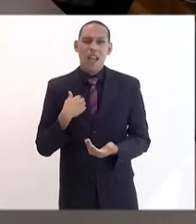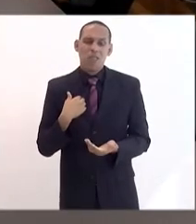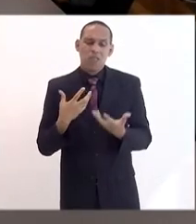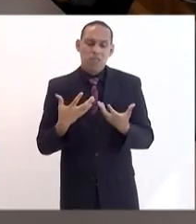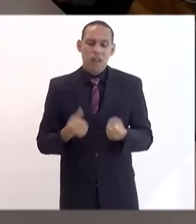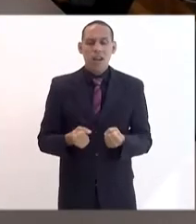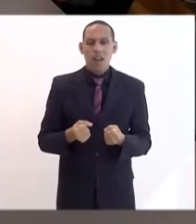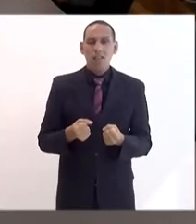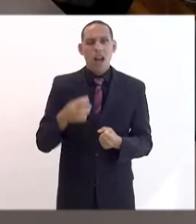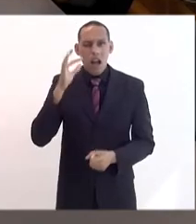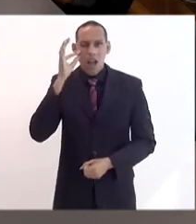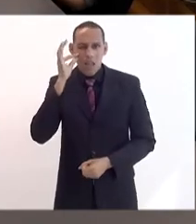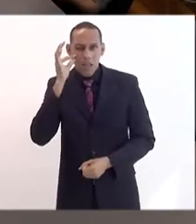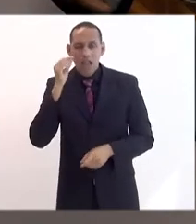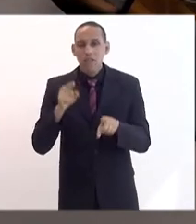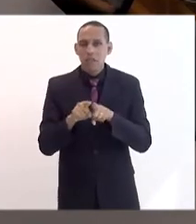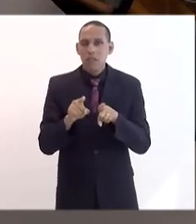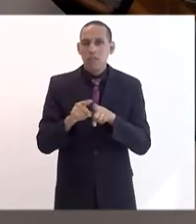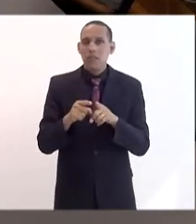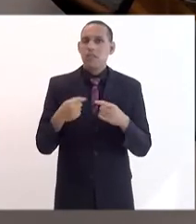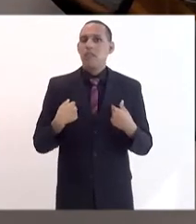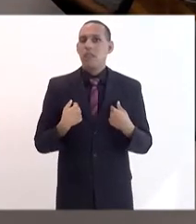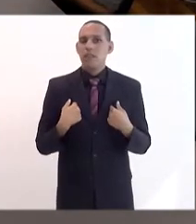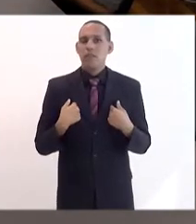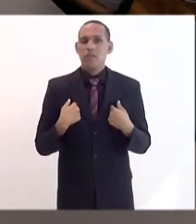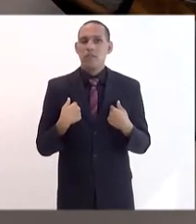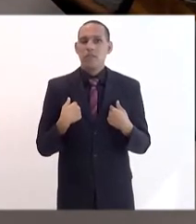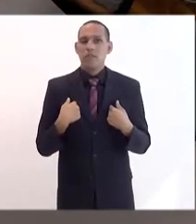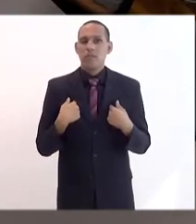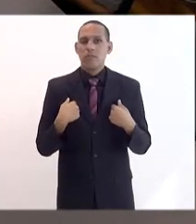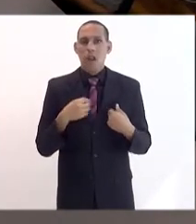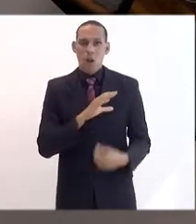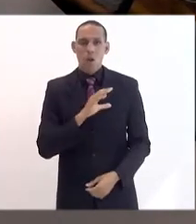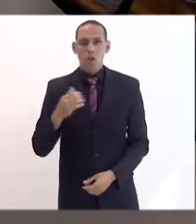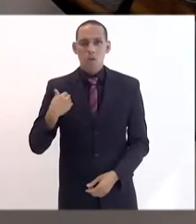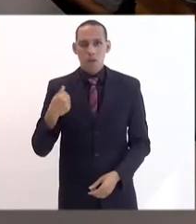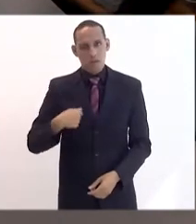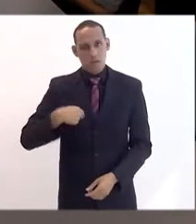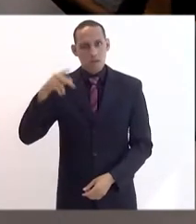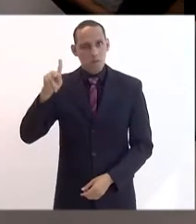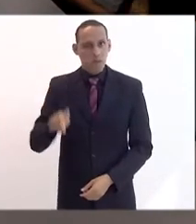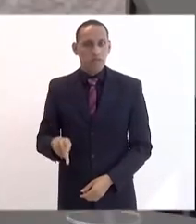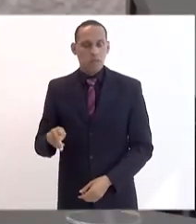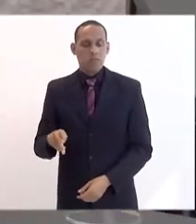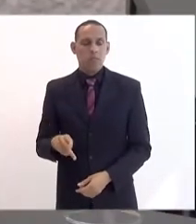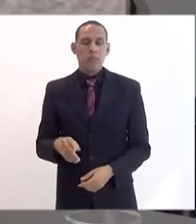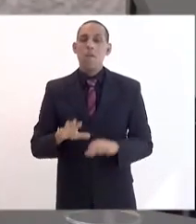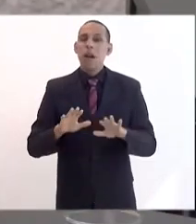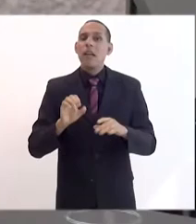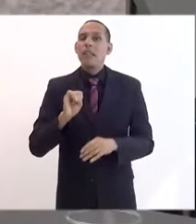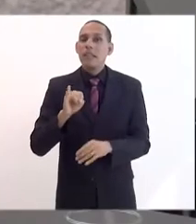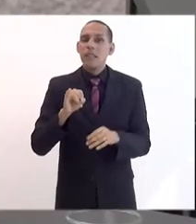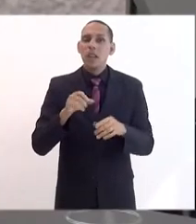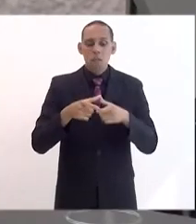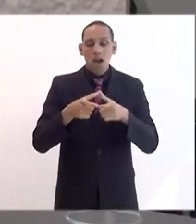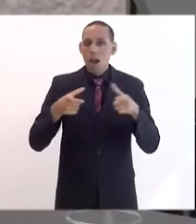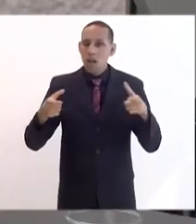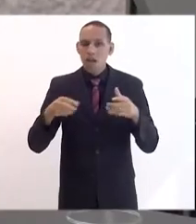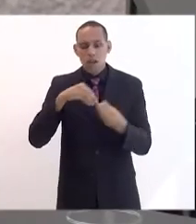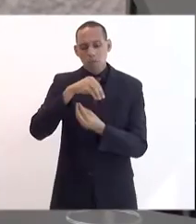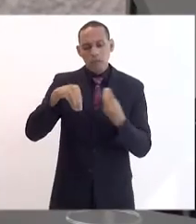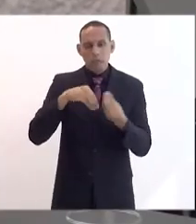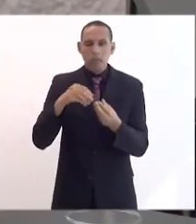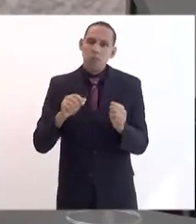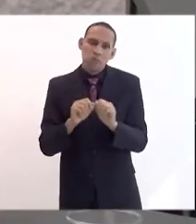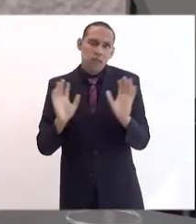reuniões presenciais e tenho adotado, obrigado, inclusive, na comissão a qual presido. Se for o consenso da maioria fazer o modo híbrido,